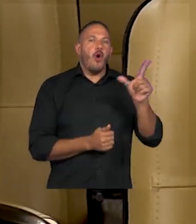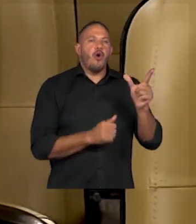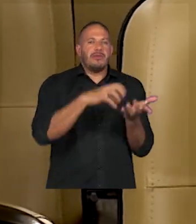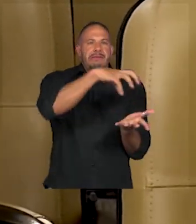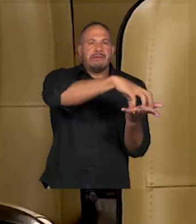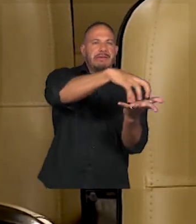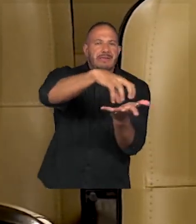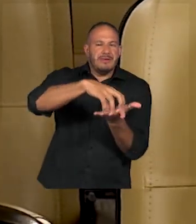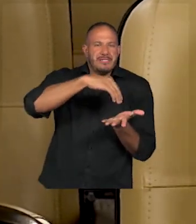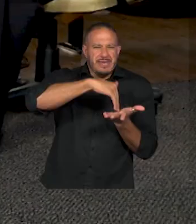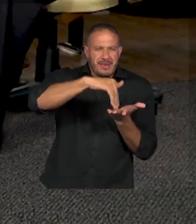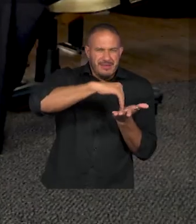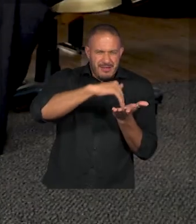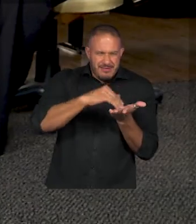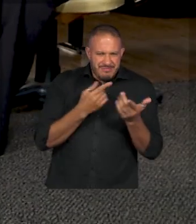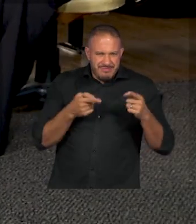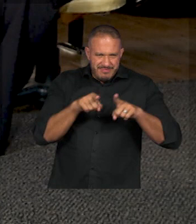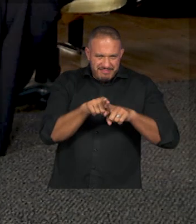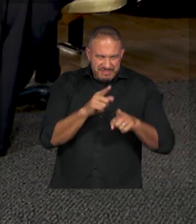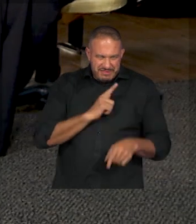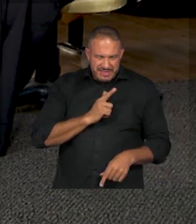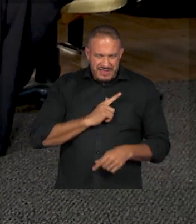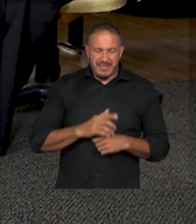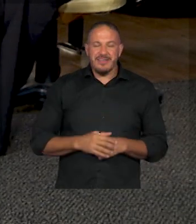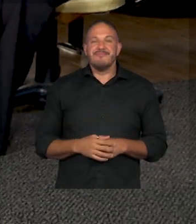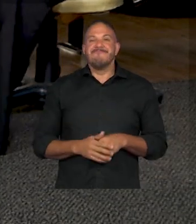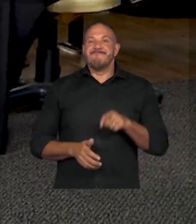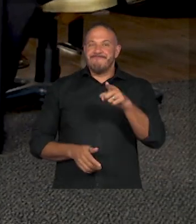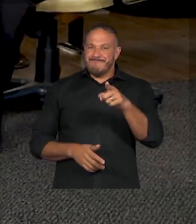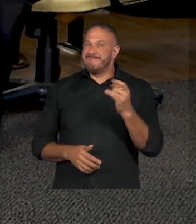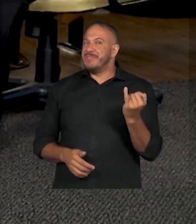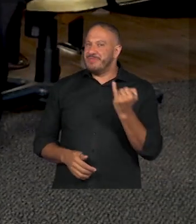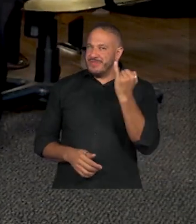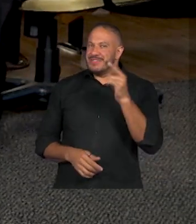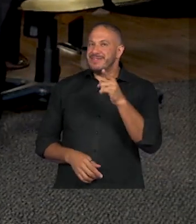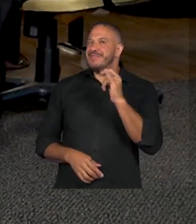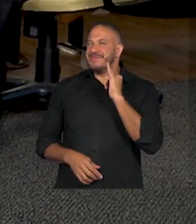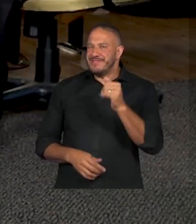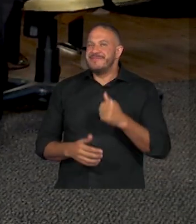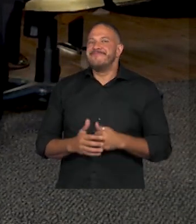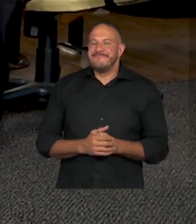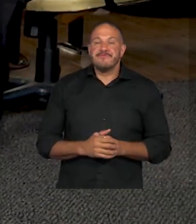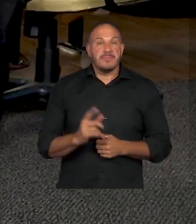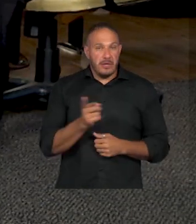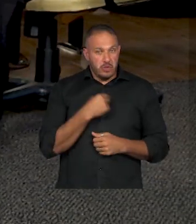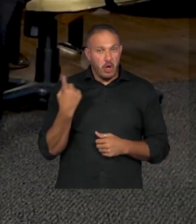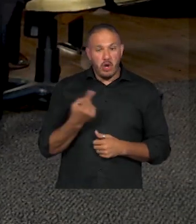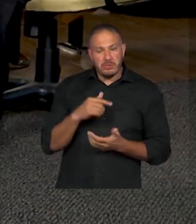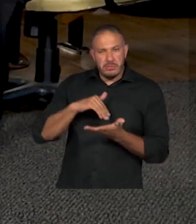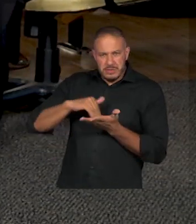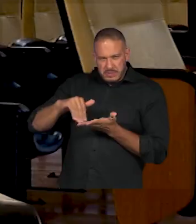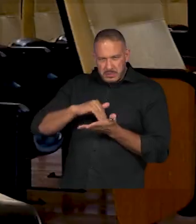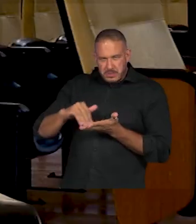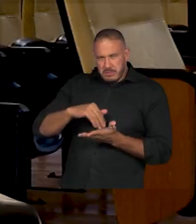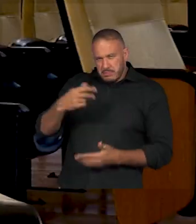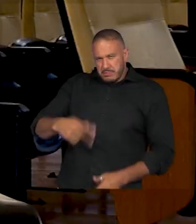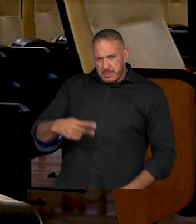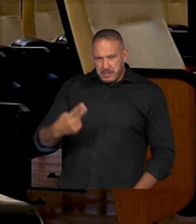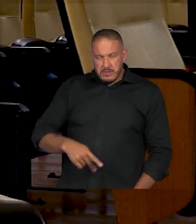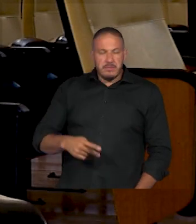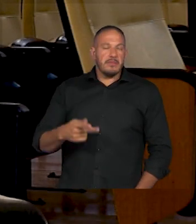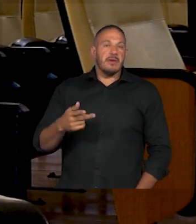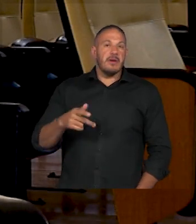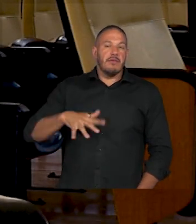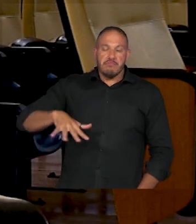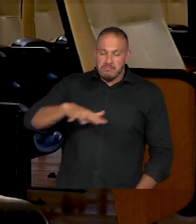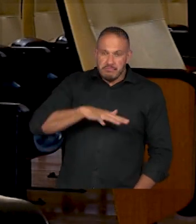trabalham em cooperação? Isso é muito importante frisar. A nossa secretaria, assim como o Roberto bem sabe, é uma